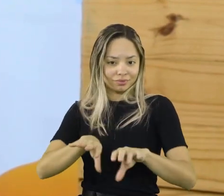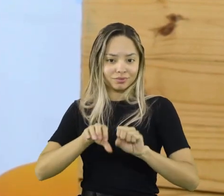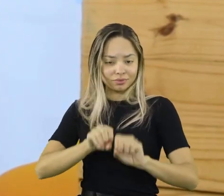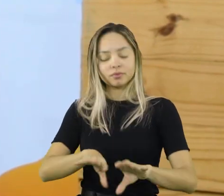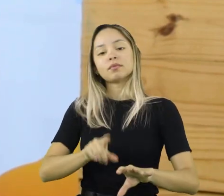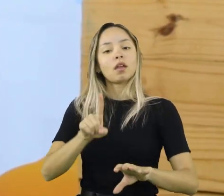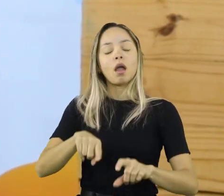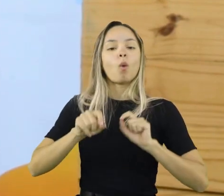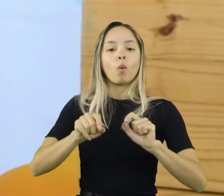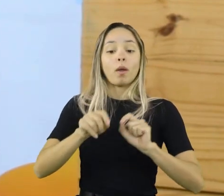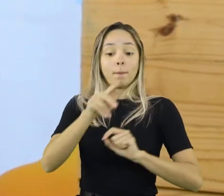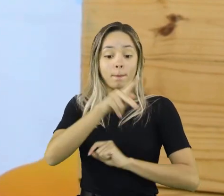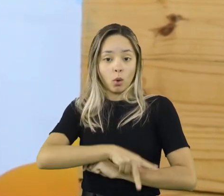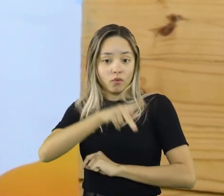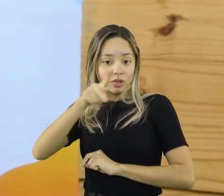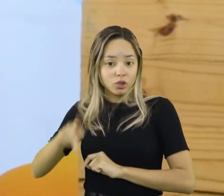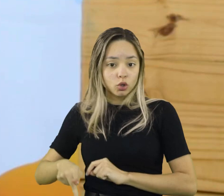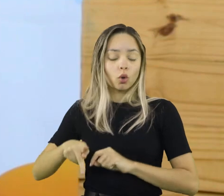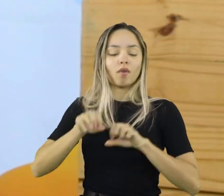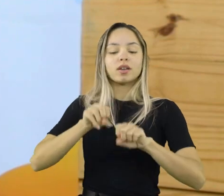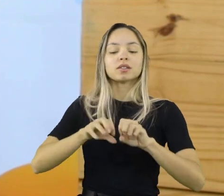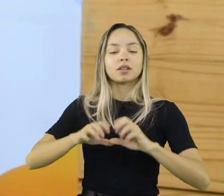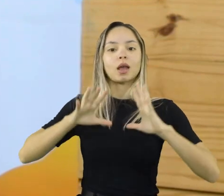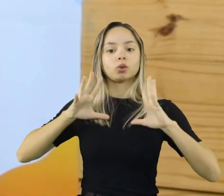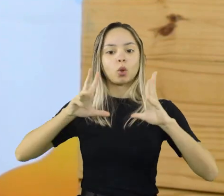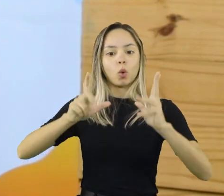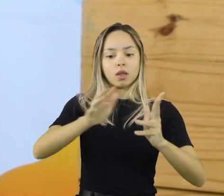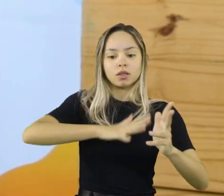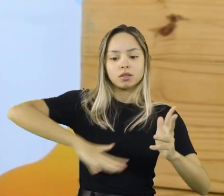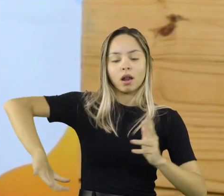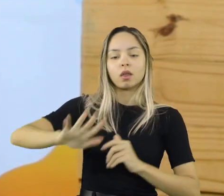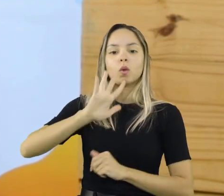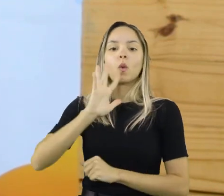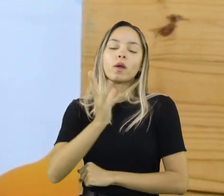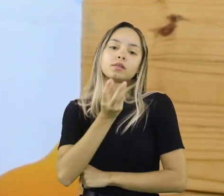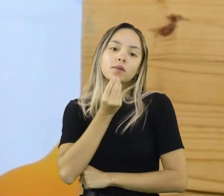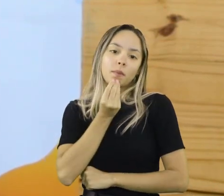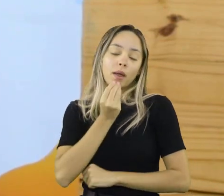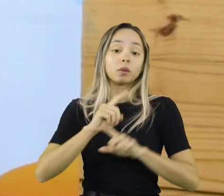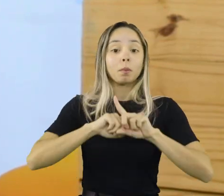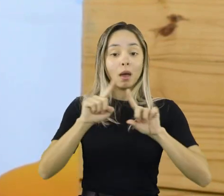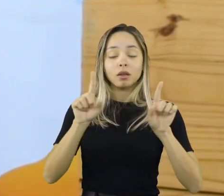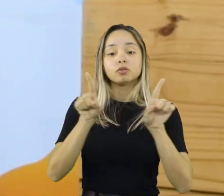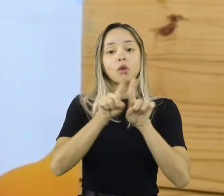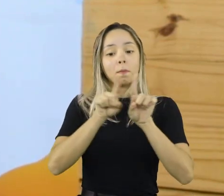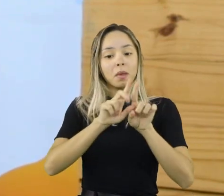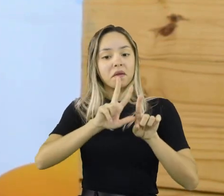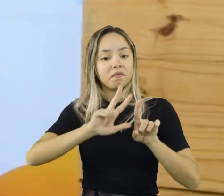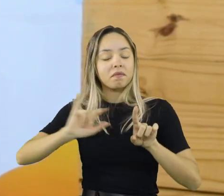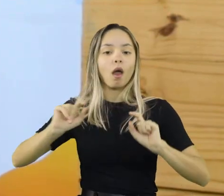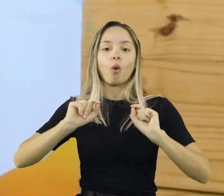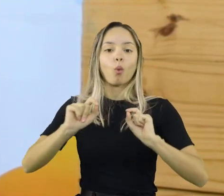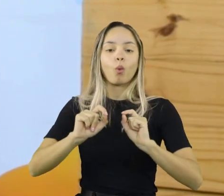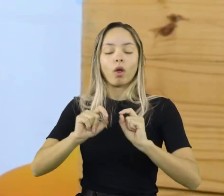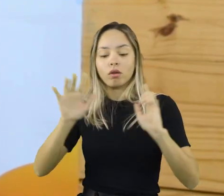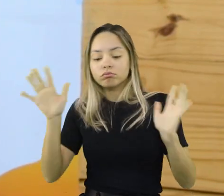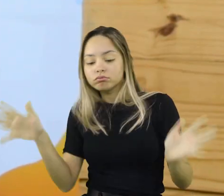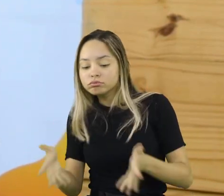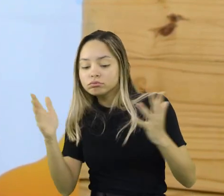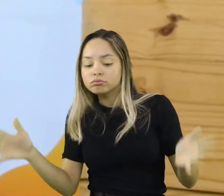que é o professor que vai atuar com todas as áreas do conhecimento, mas que efetivamente vai estar ali contribuindo com